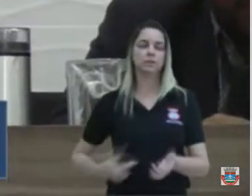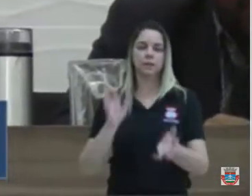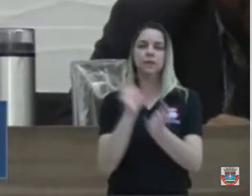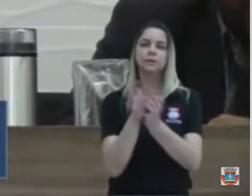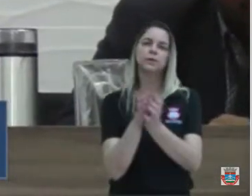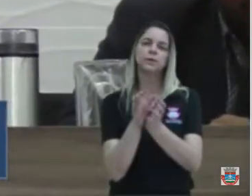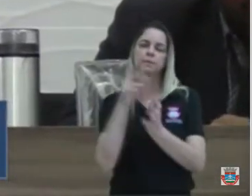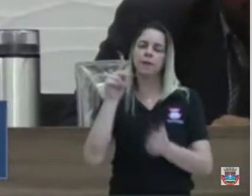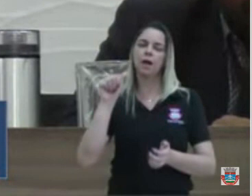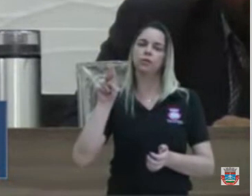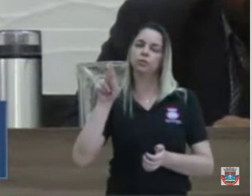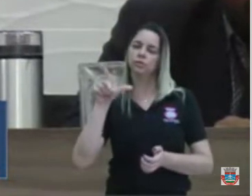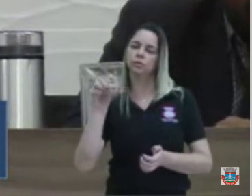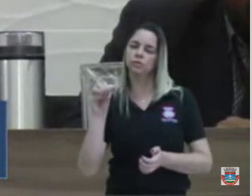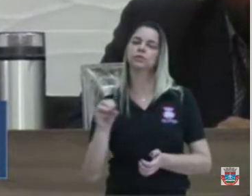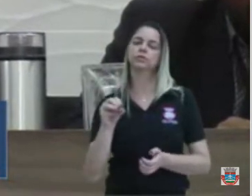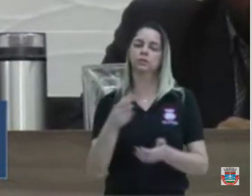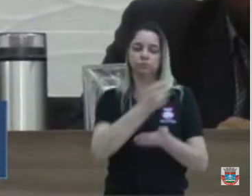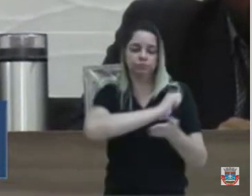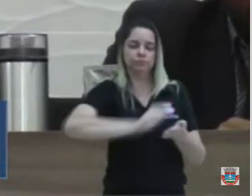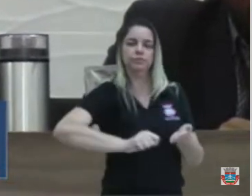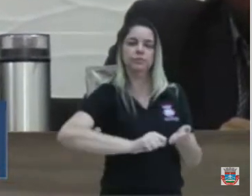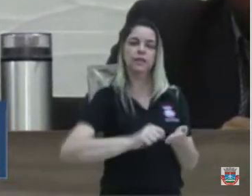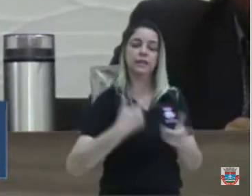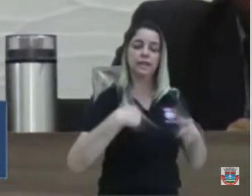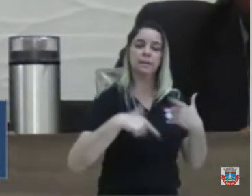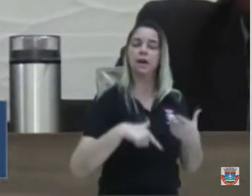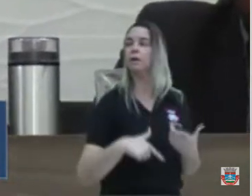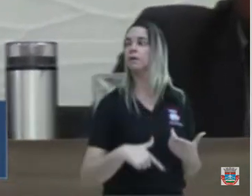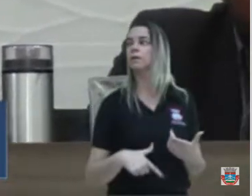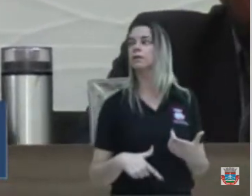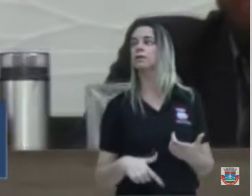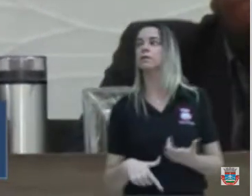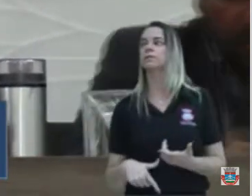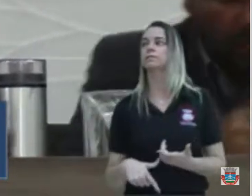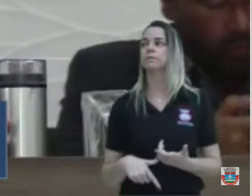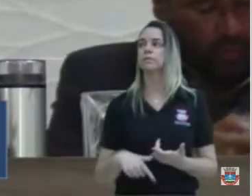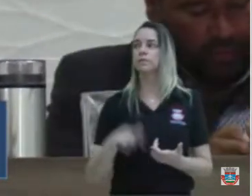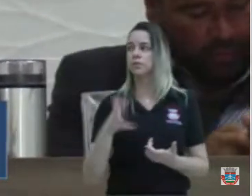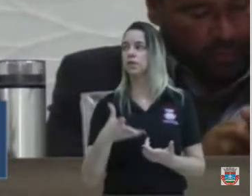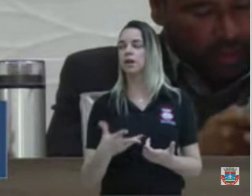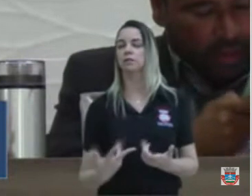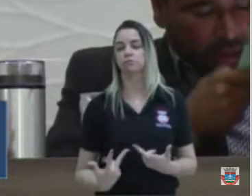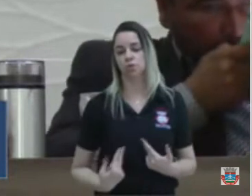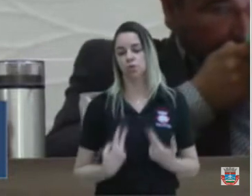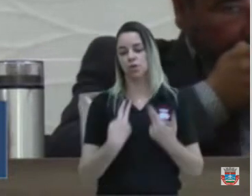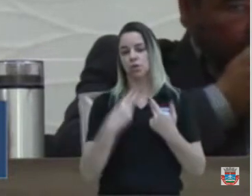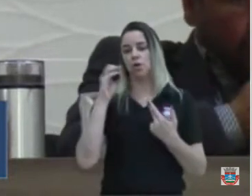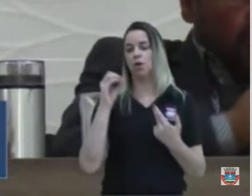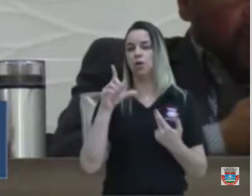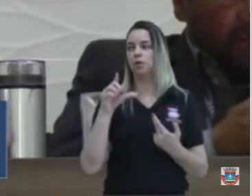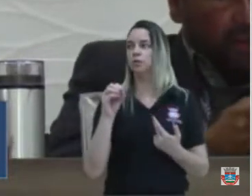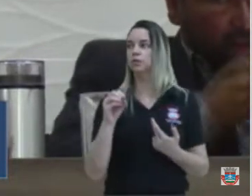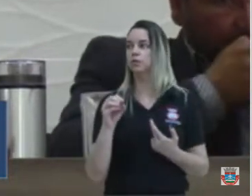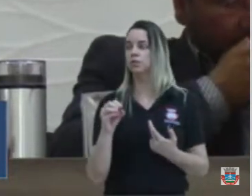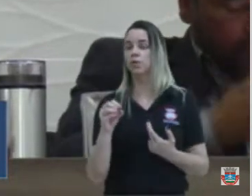governador Paulo Câmara, assinou uma ordem de serviço, já fazendo as cirurgias de colo de útero,